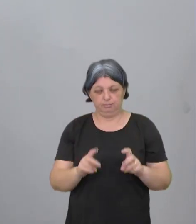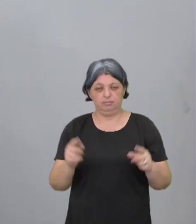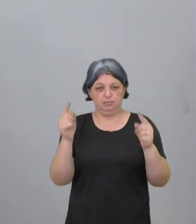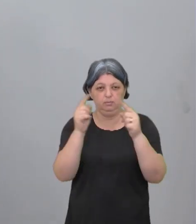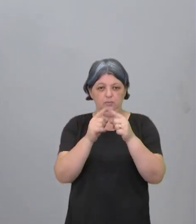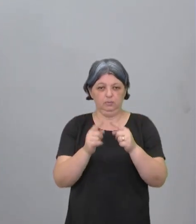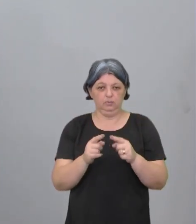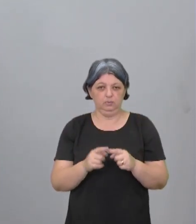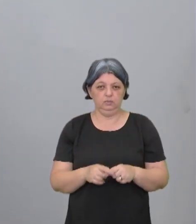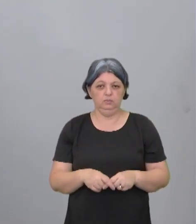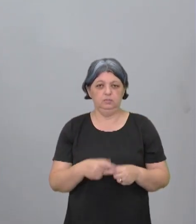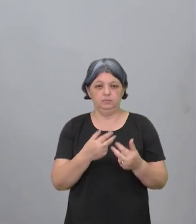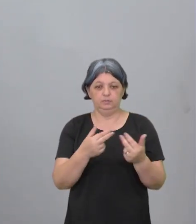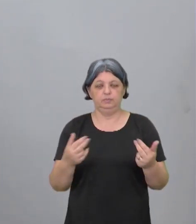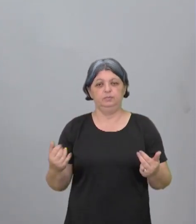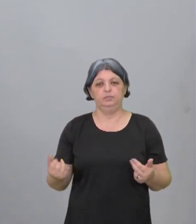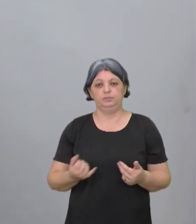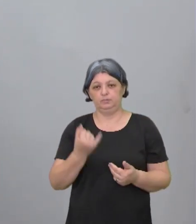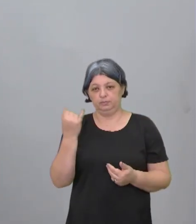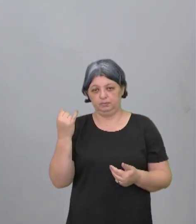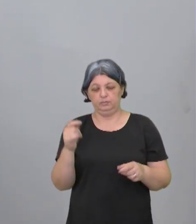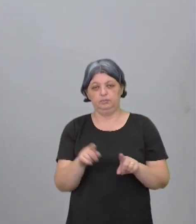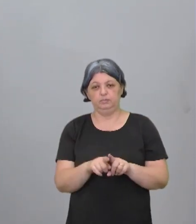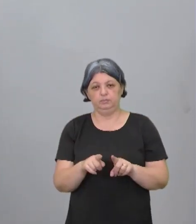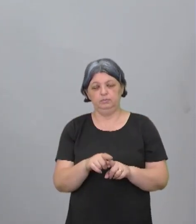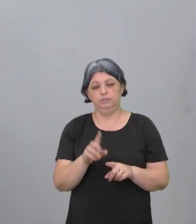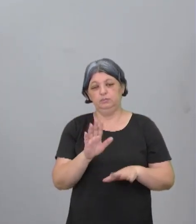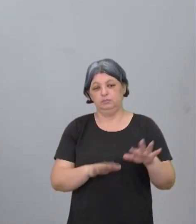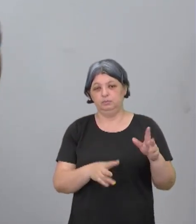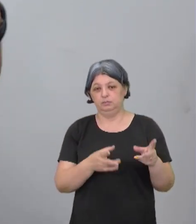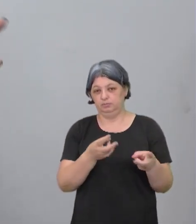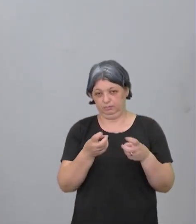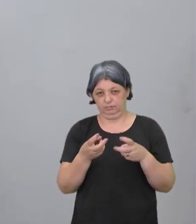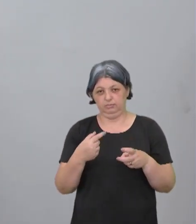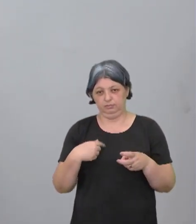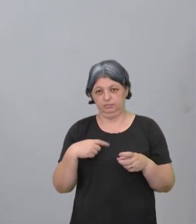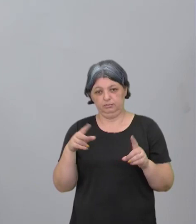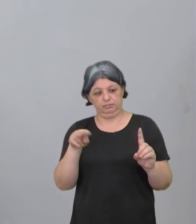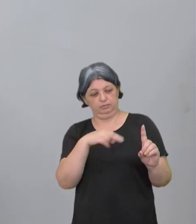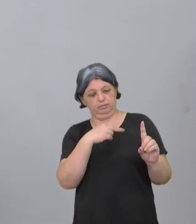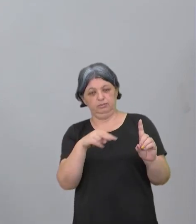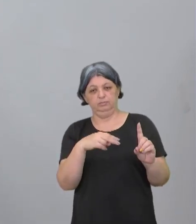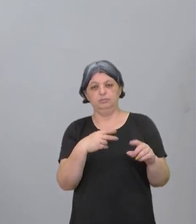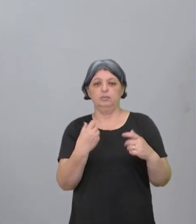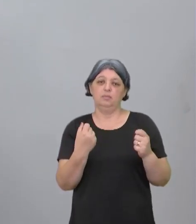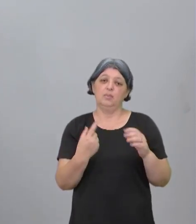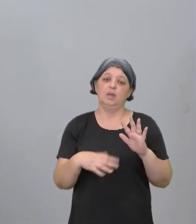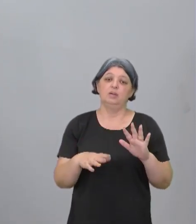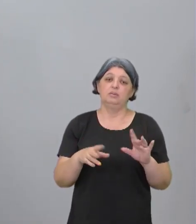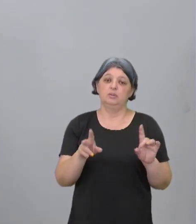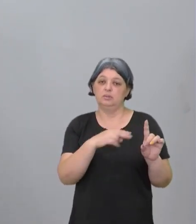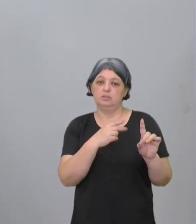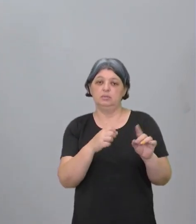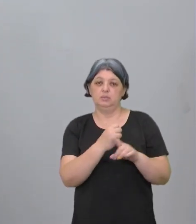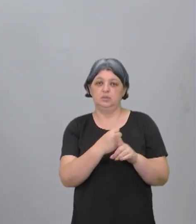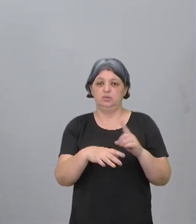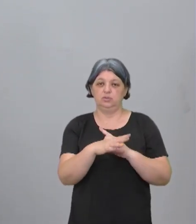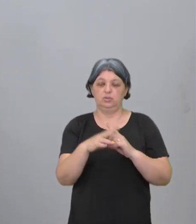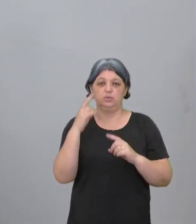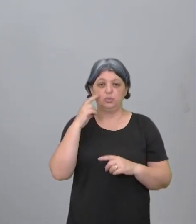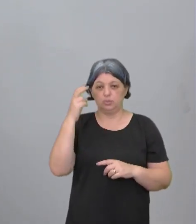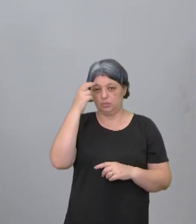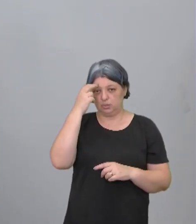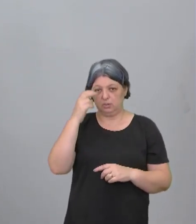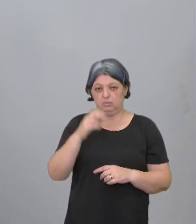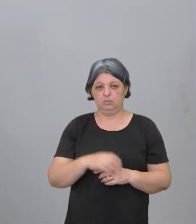uma das coisas importantes, talvez, que eu tenha percebido, meu olhar, né? Porque antes eu estava trabalhando num aspecto mais sociocultural, né? Quando a